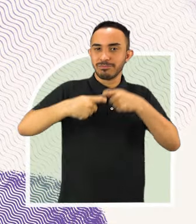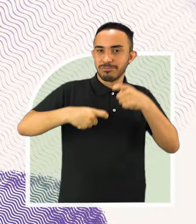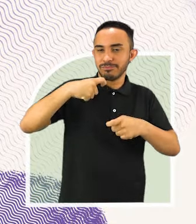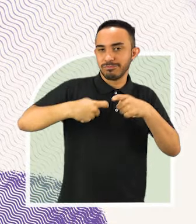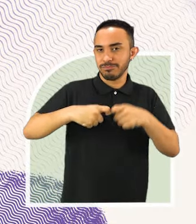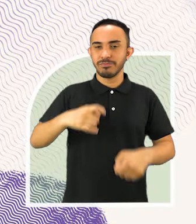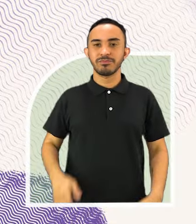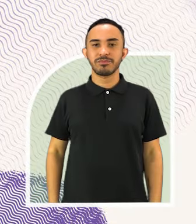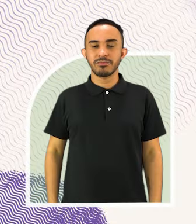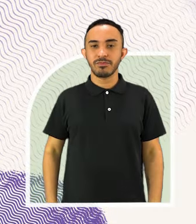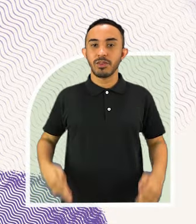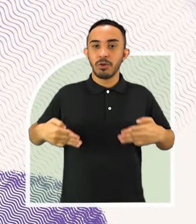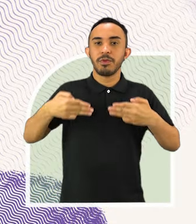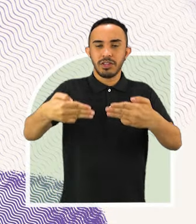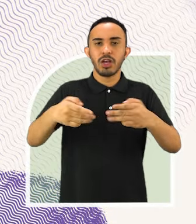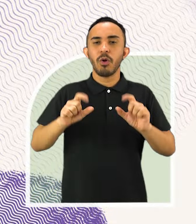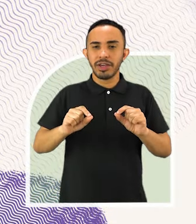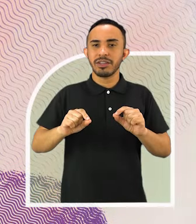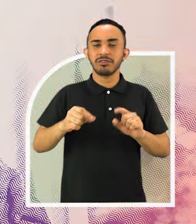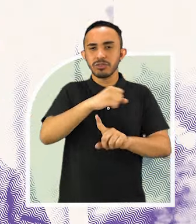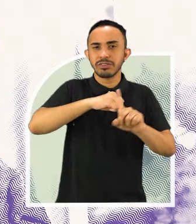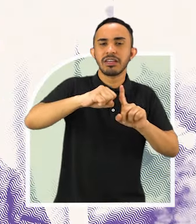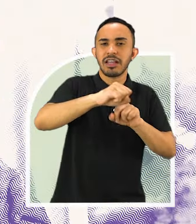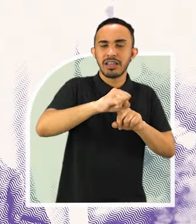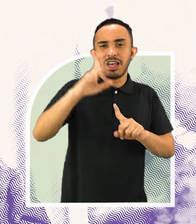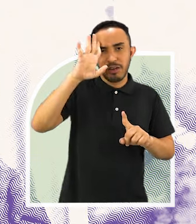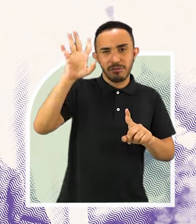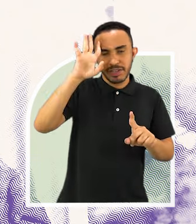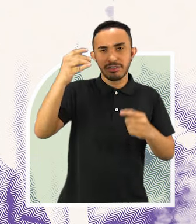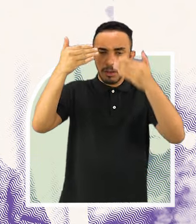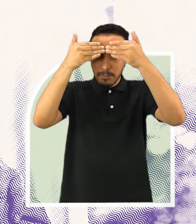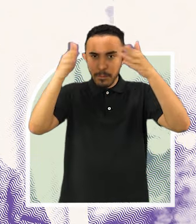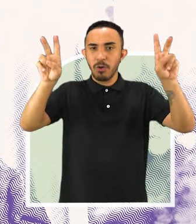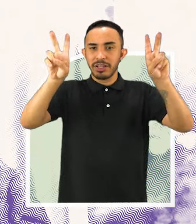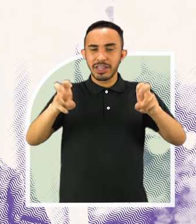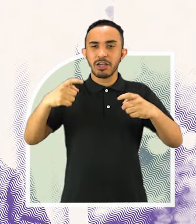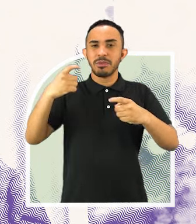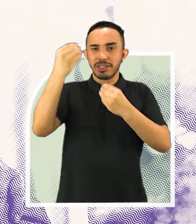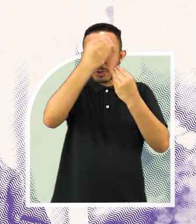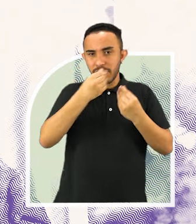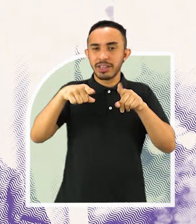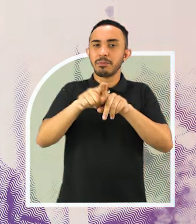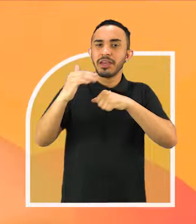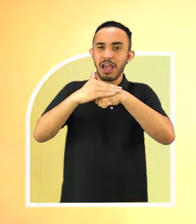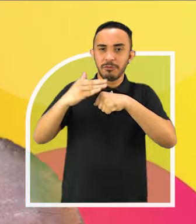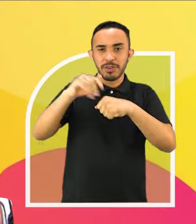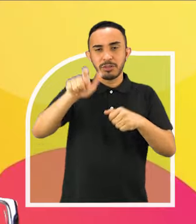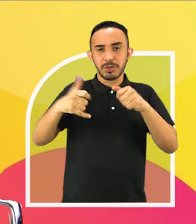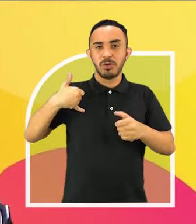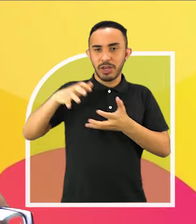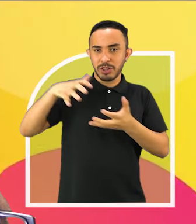pessoas idosas. O MDHC propõe que a sociedade reflita e se permita derrubar tabus que envolvem a sexualidade e o afeto entre pessoas